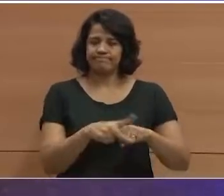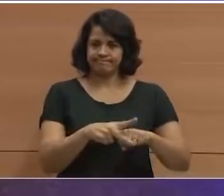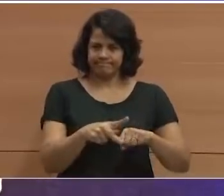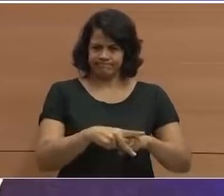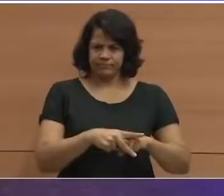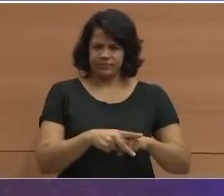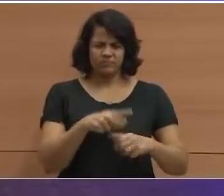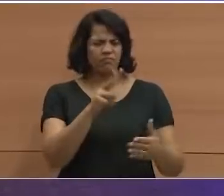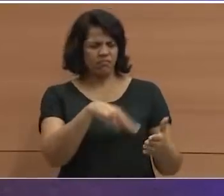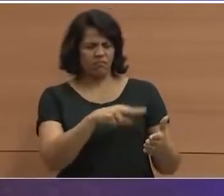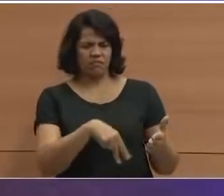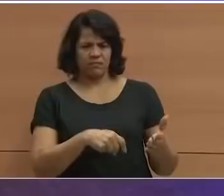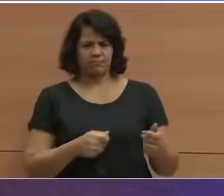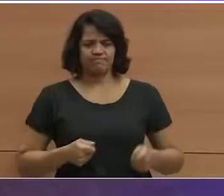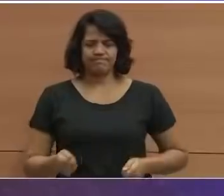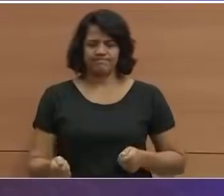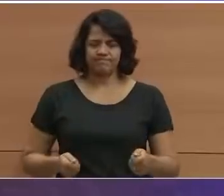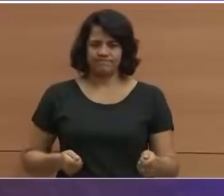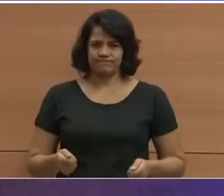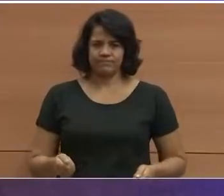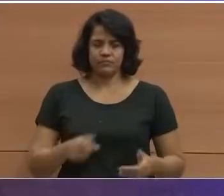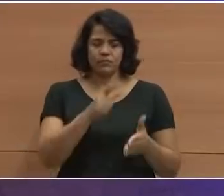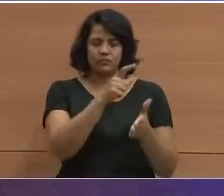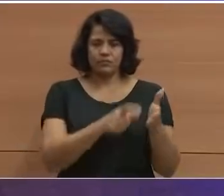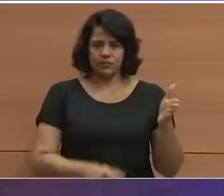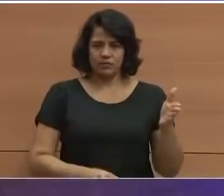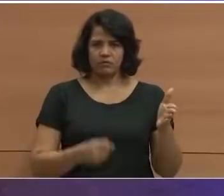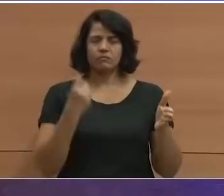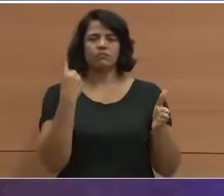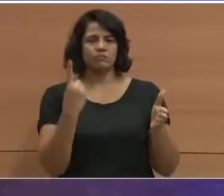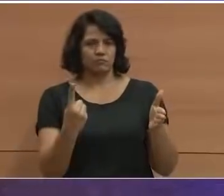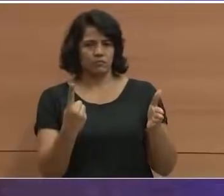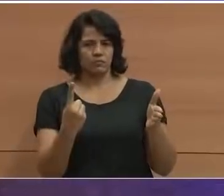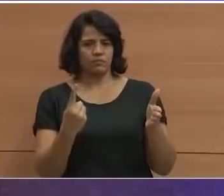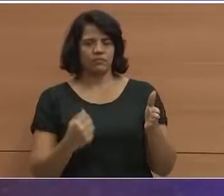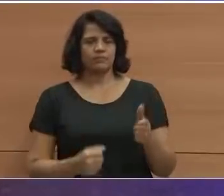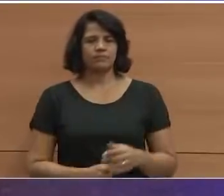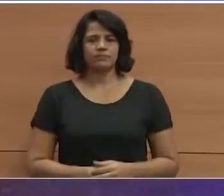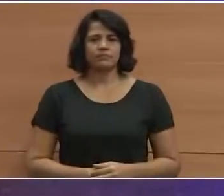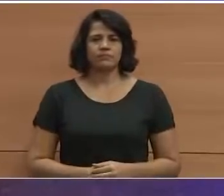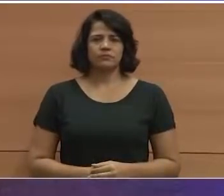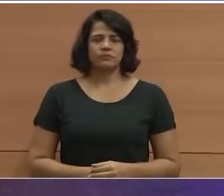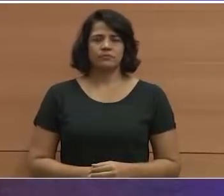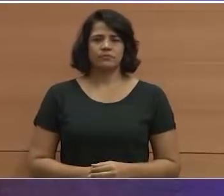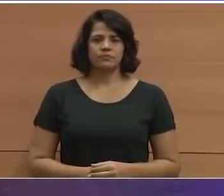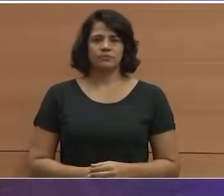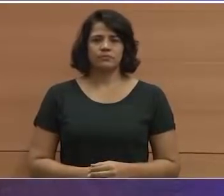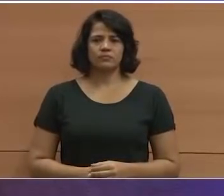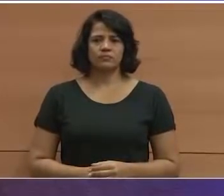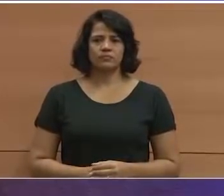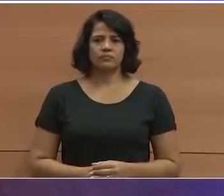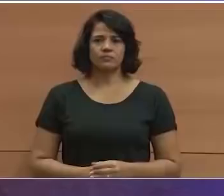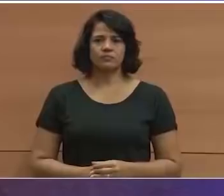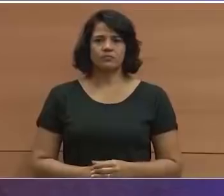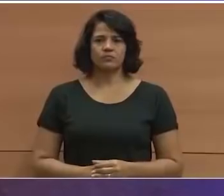Vamos dar uma olhada em Atos, capítulo 1. Hein?